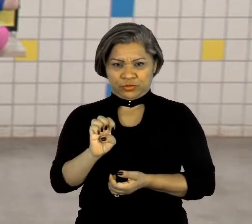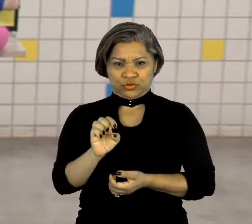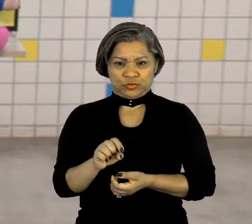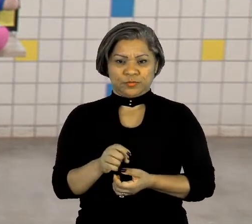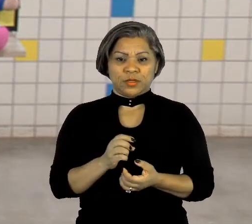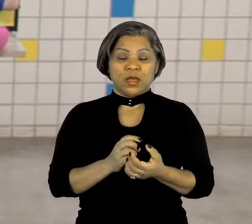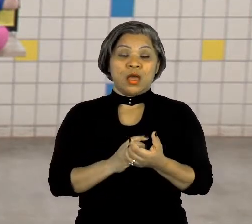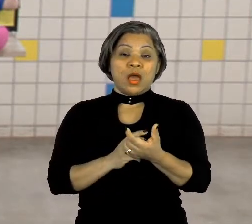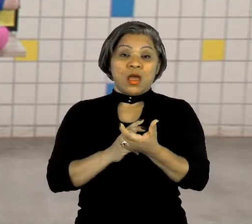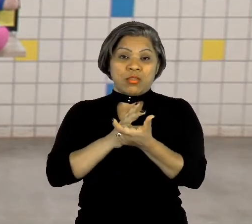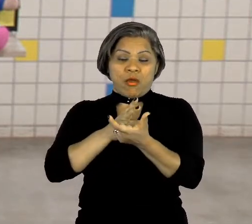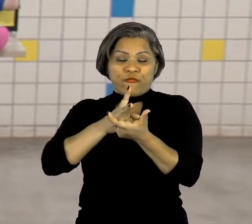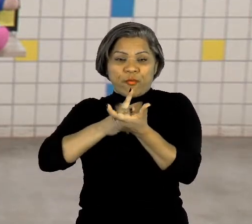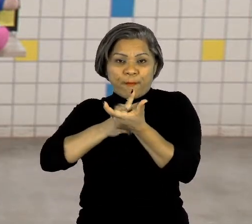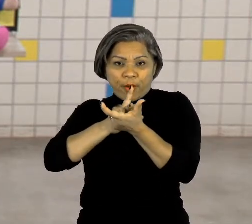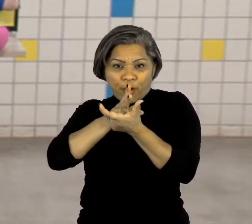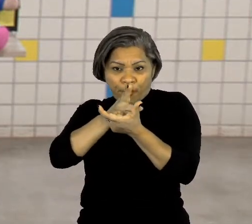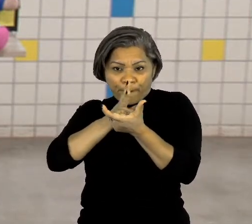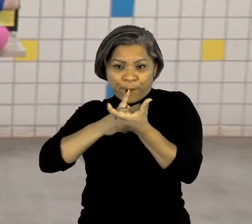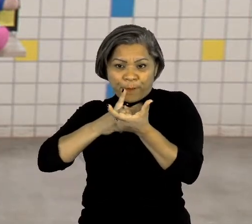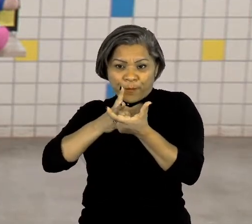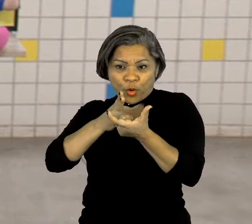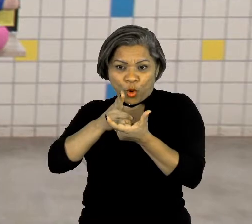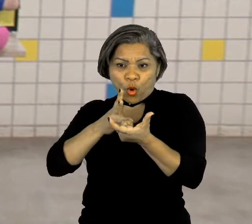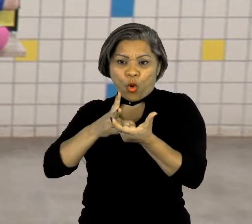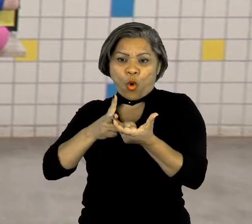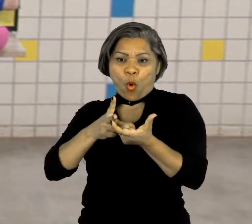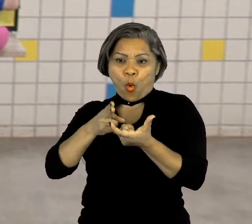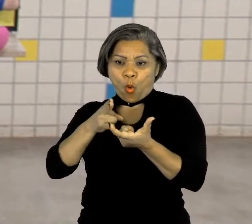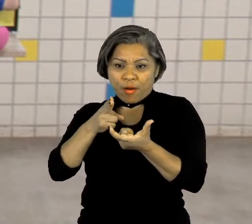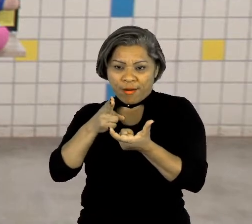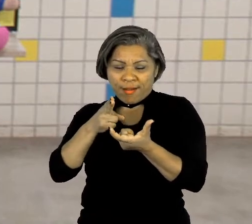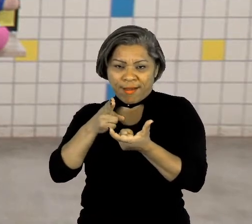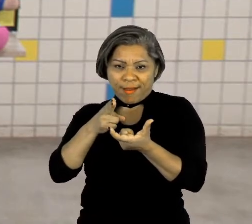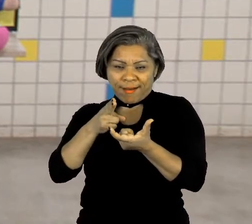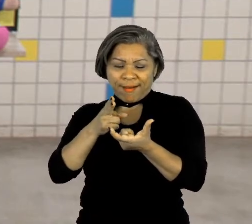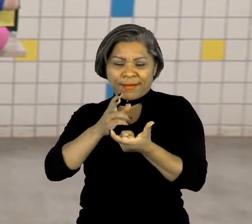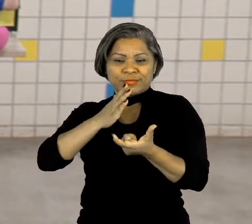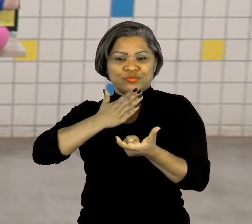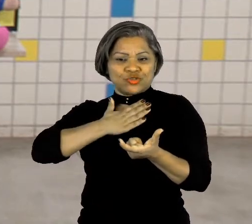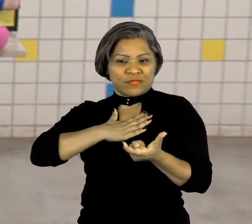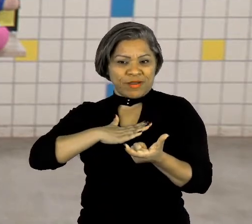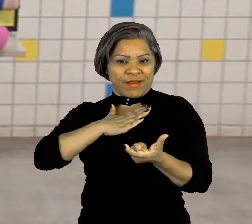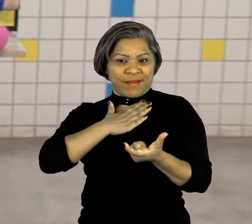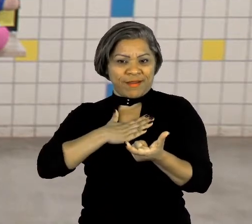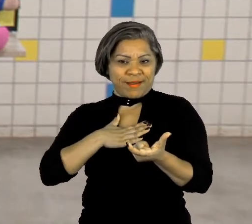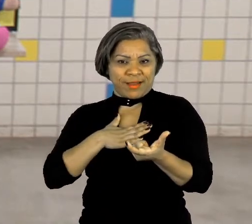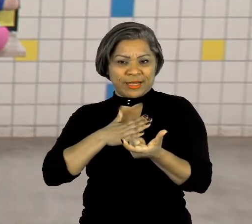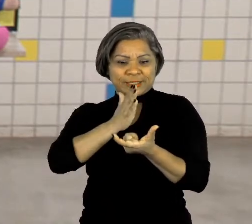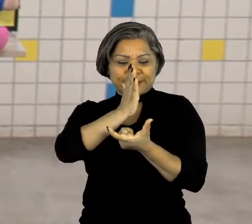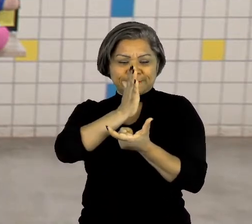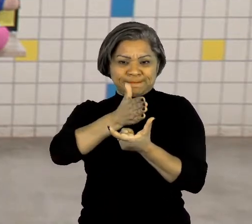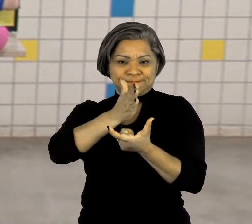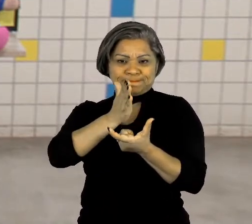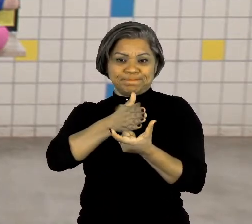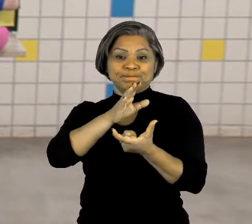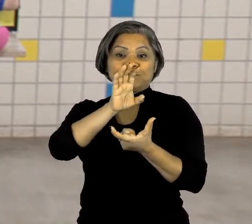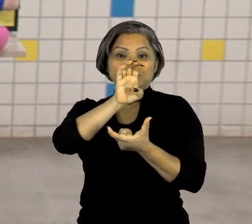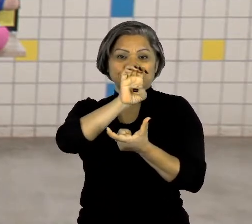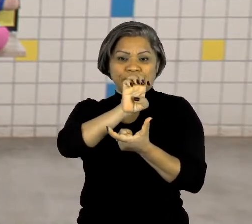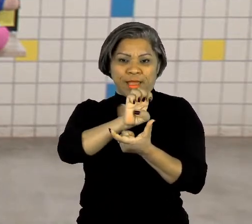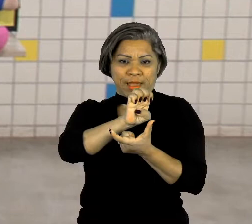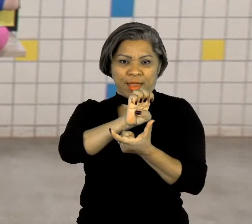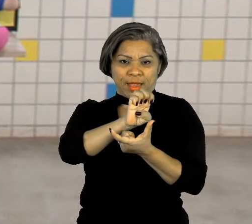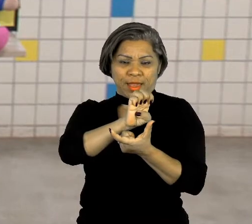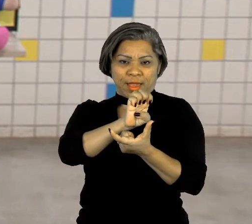vou cortar devagar aqui, né, Francisquinha? Bem mais devagar. Eu falei que ele divide em quê? Ó,